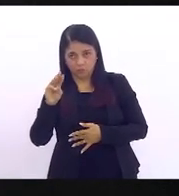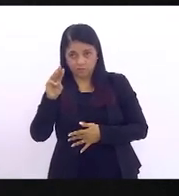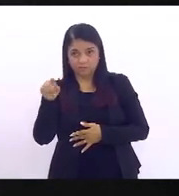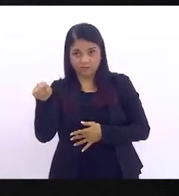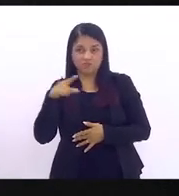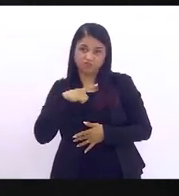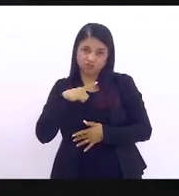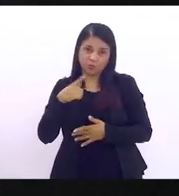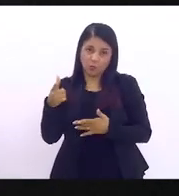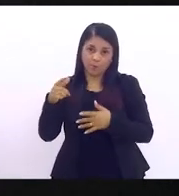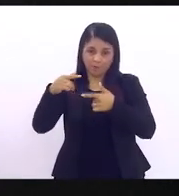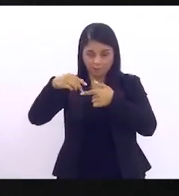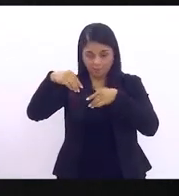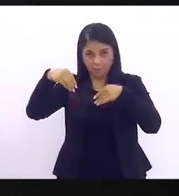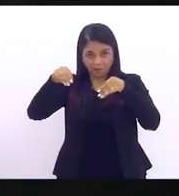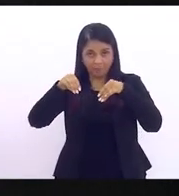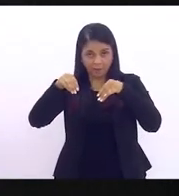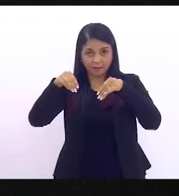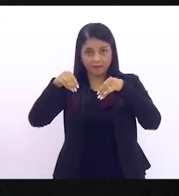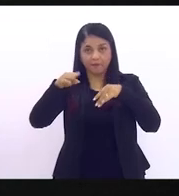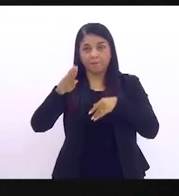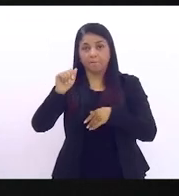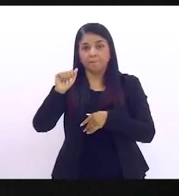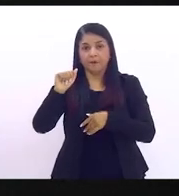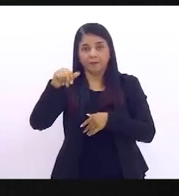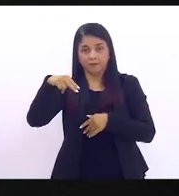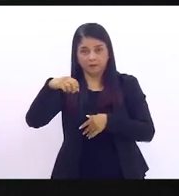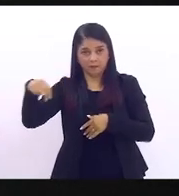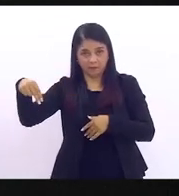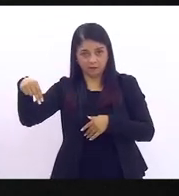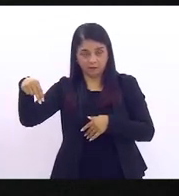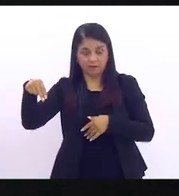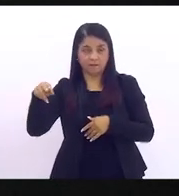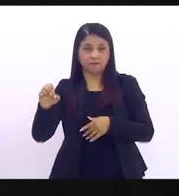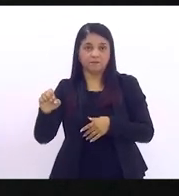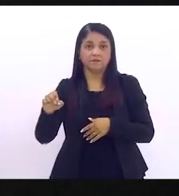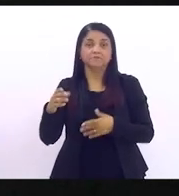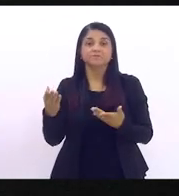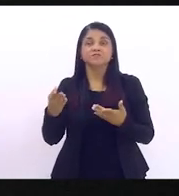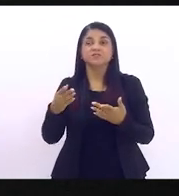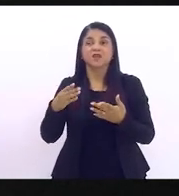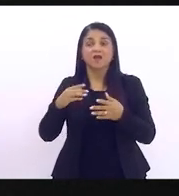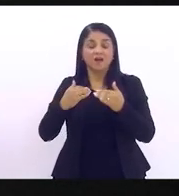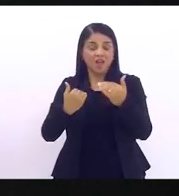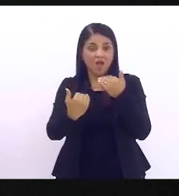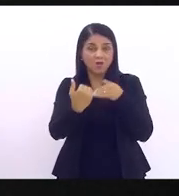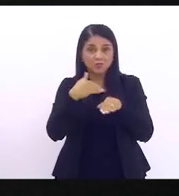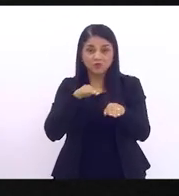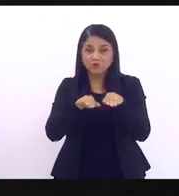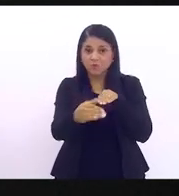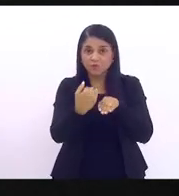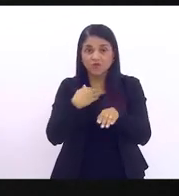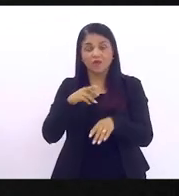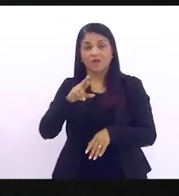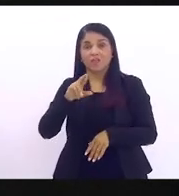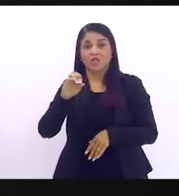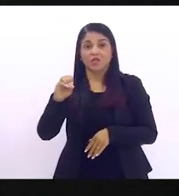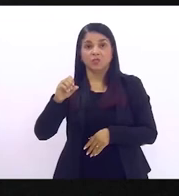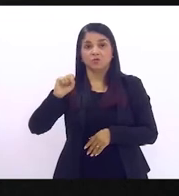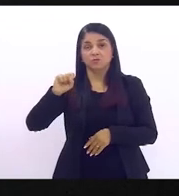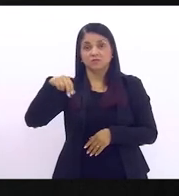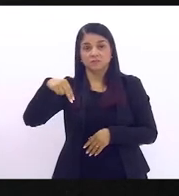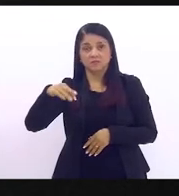né out banner isso ao longo de toda a Rodovia Rio Santos tá